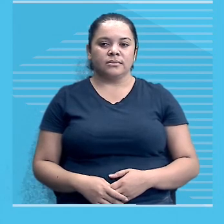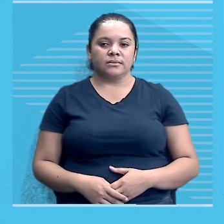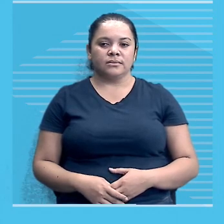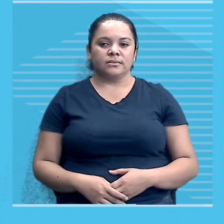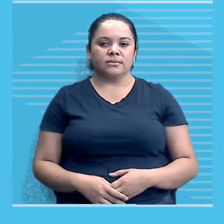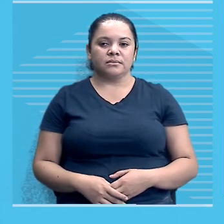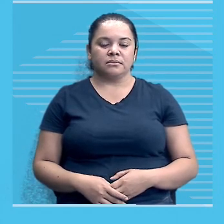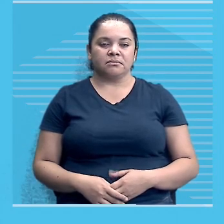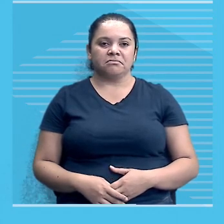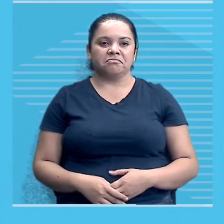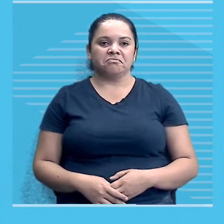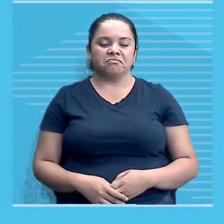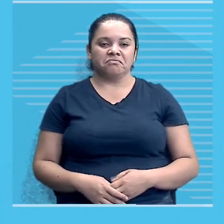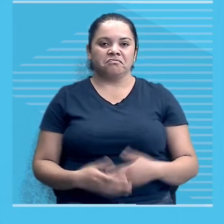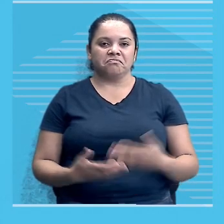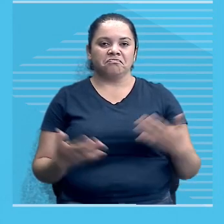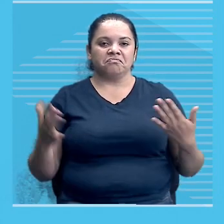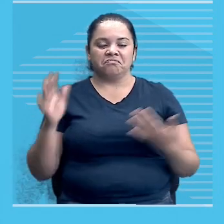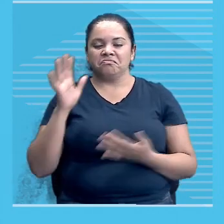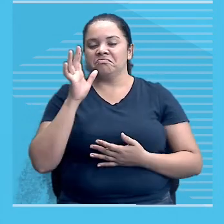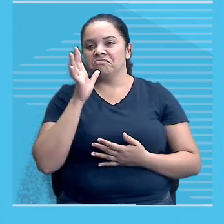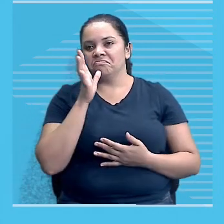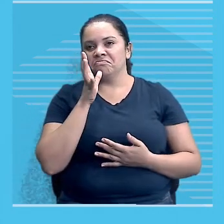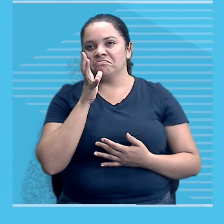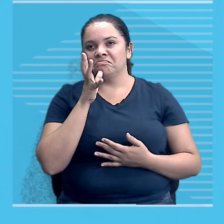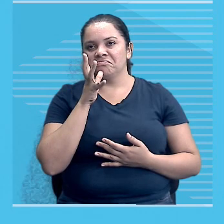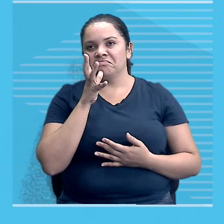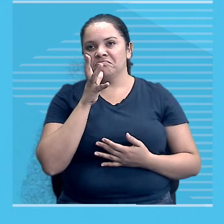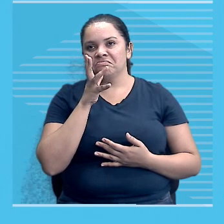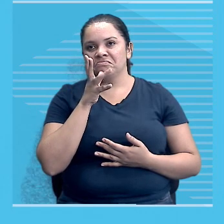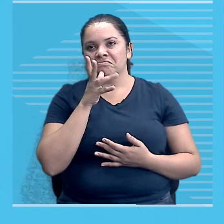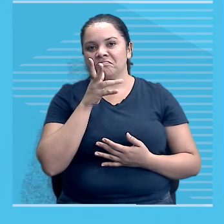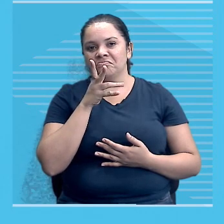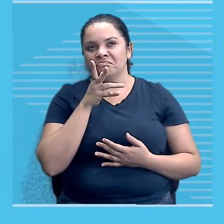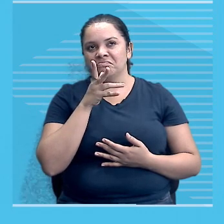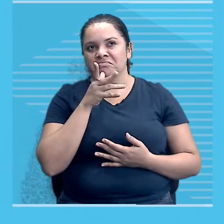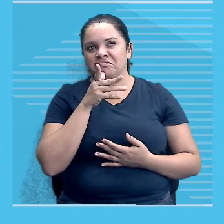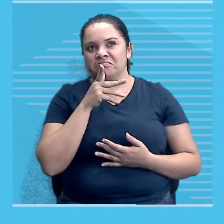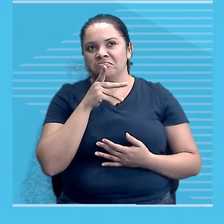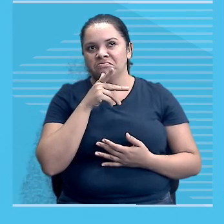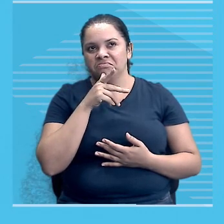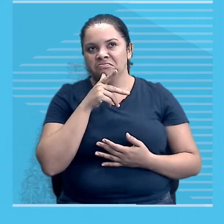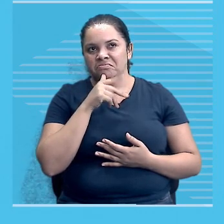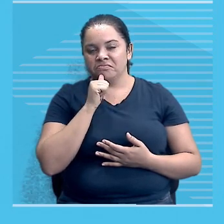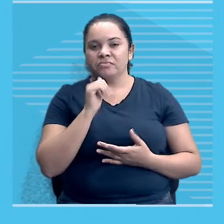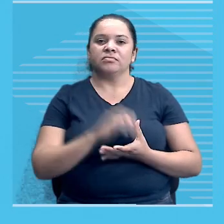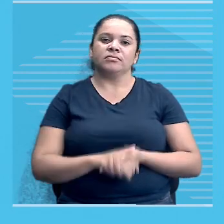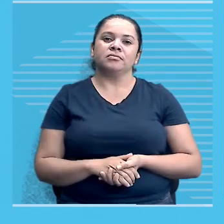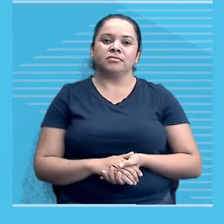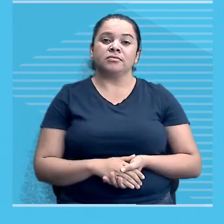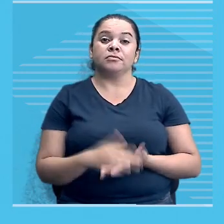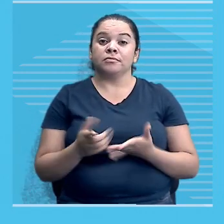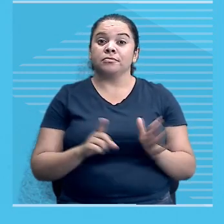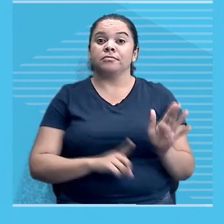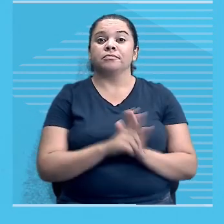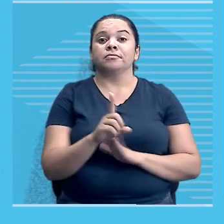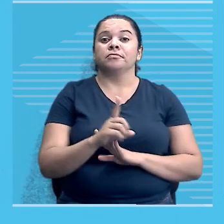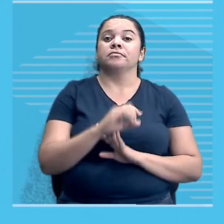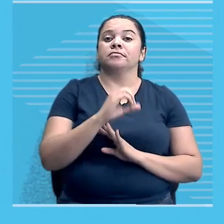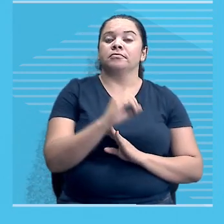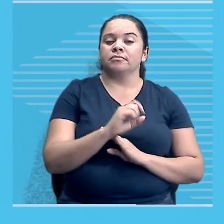a via para cês tão devagar hoje hein vou repetir a pergunta 0,5 ao